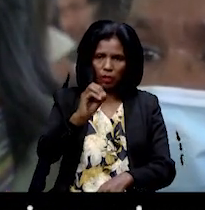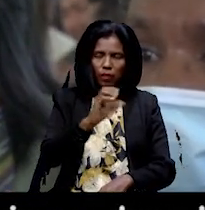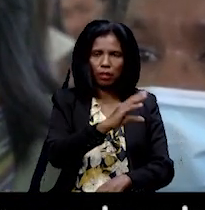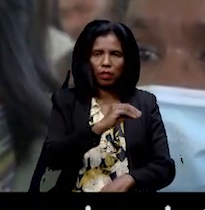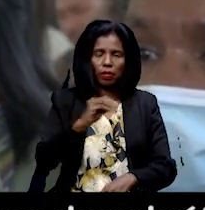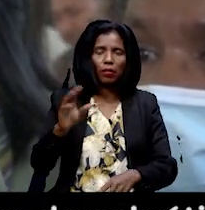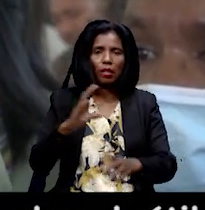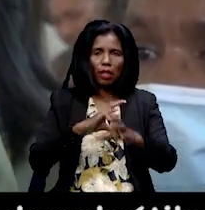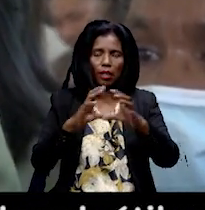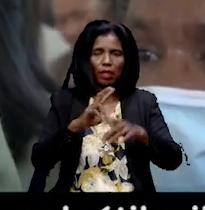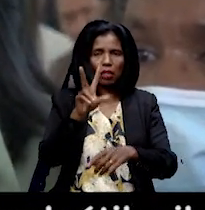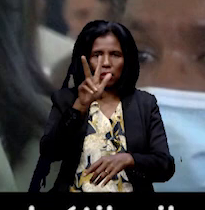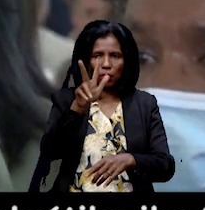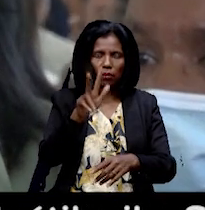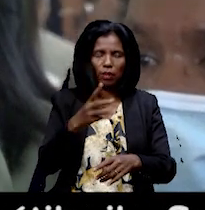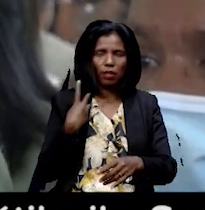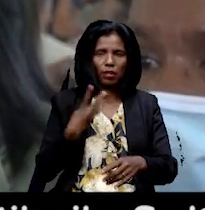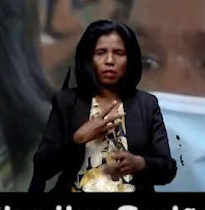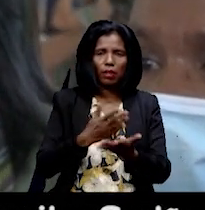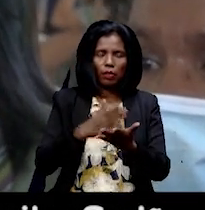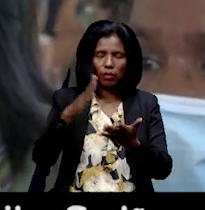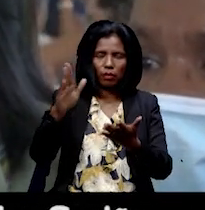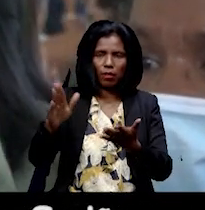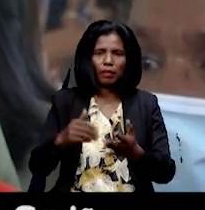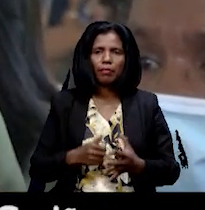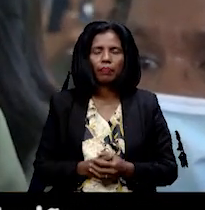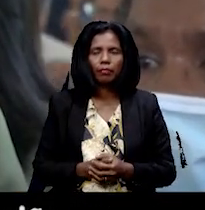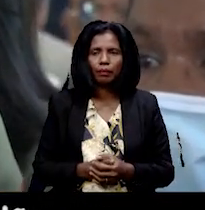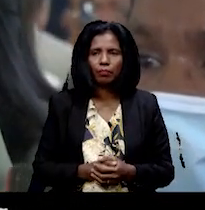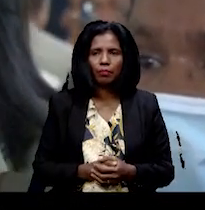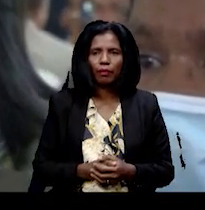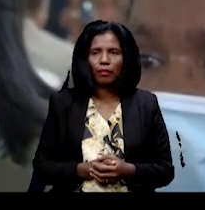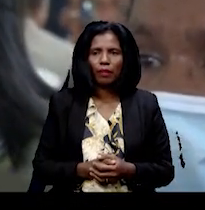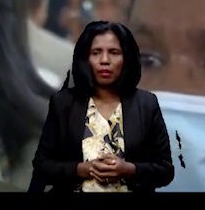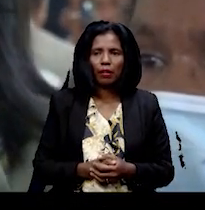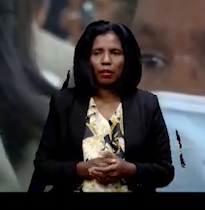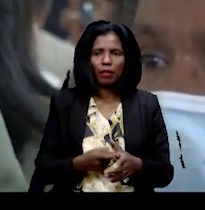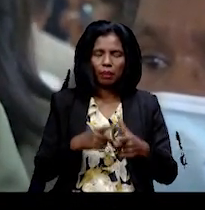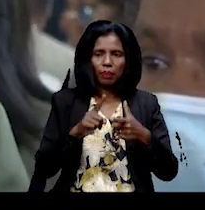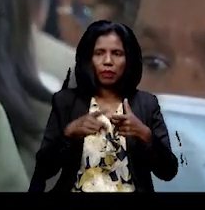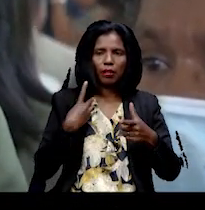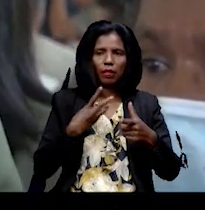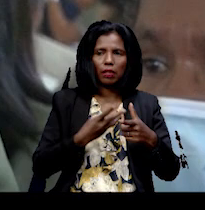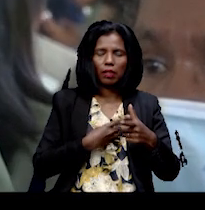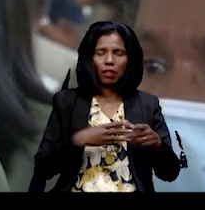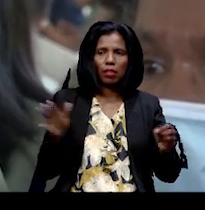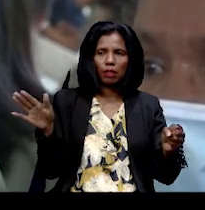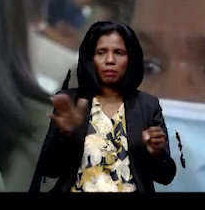tolu mos ita sei distribui ba ia armazém regional além de ida ne ita completa